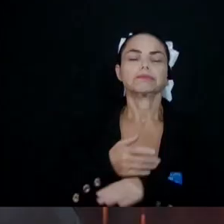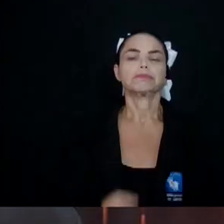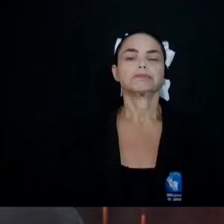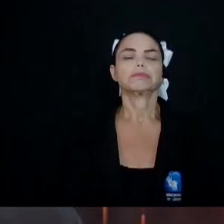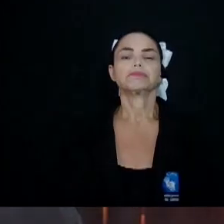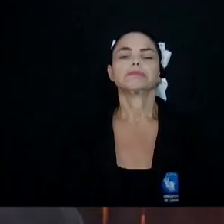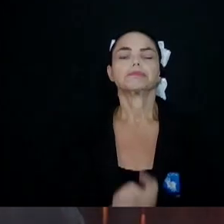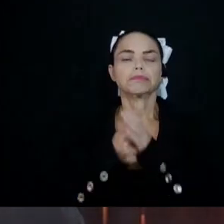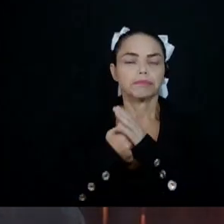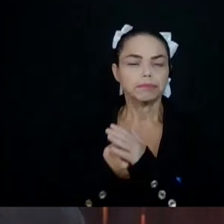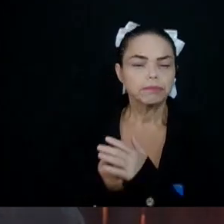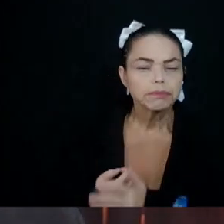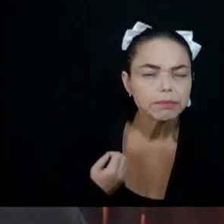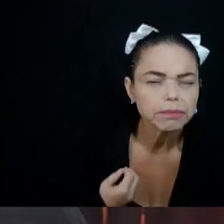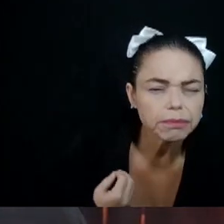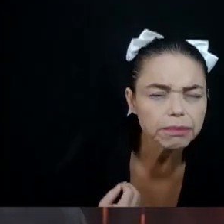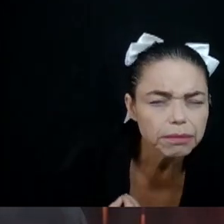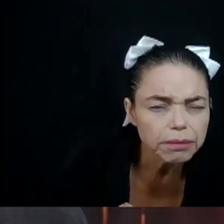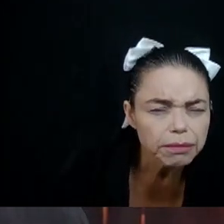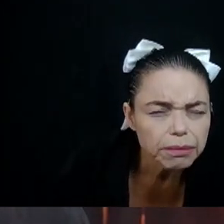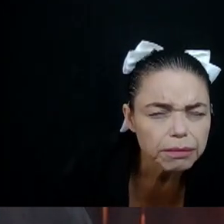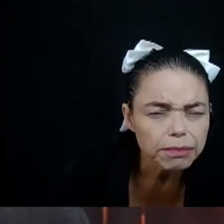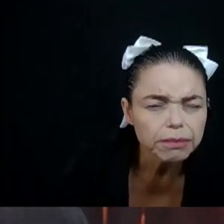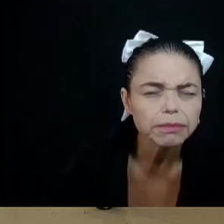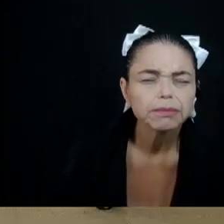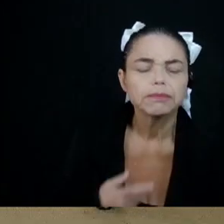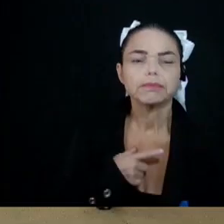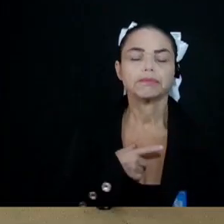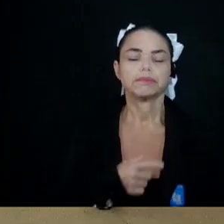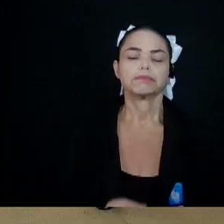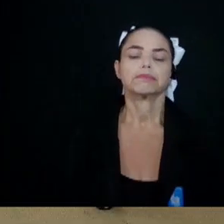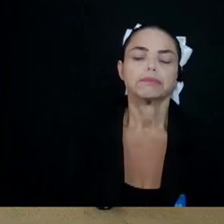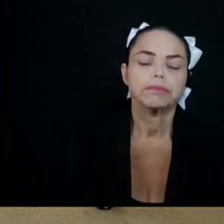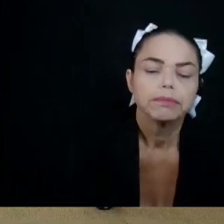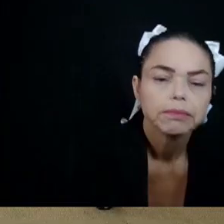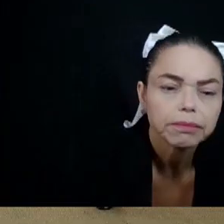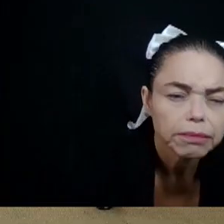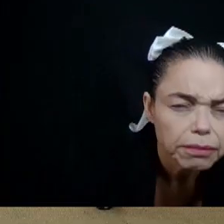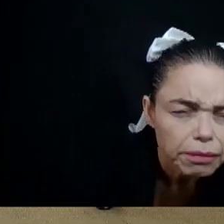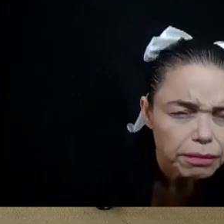bloqueadas e sofrerem as penalidades que a lei impõe. Já estava na hora já, né,